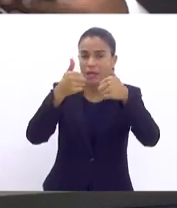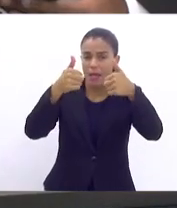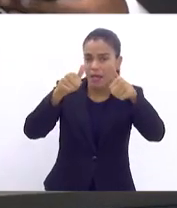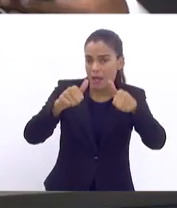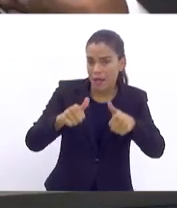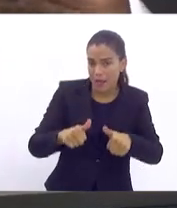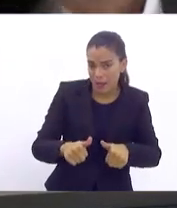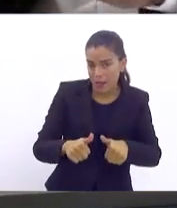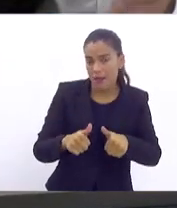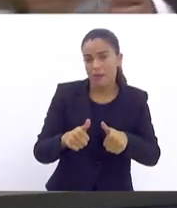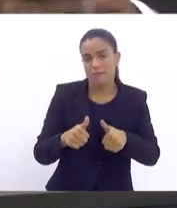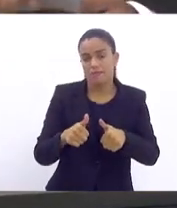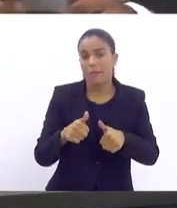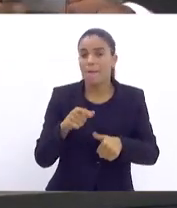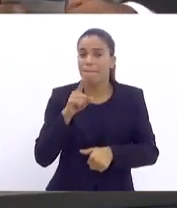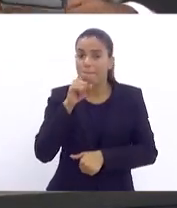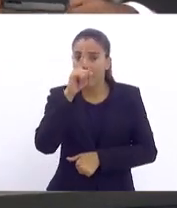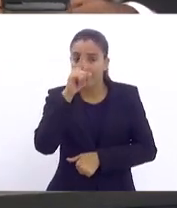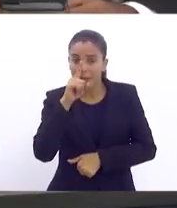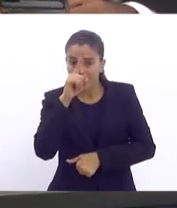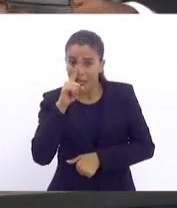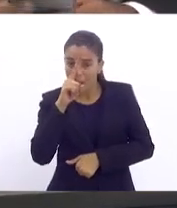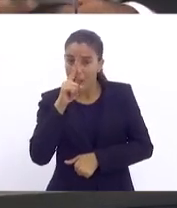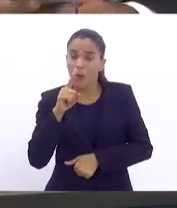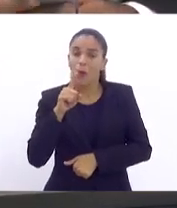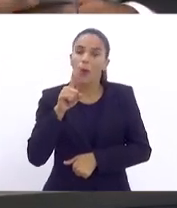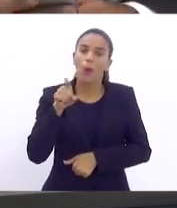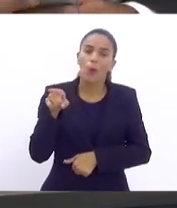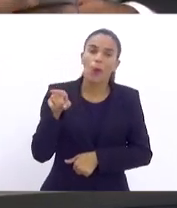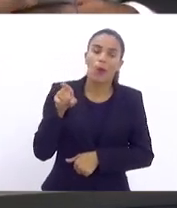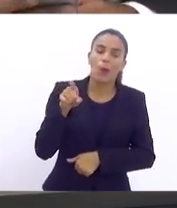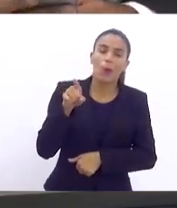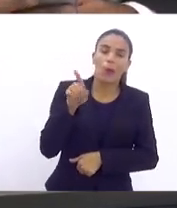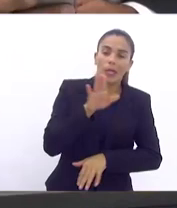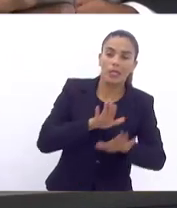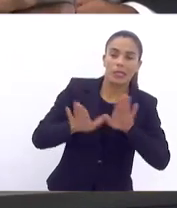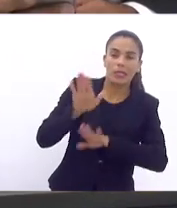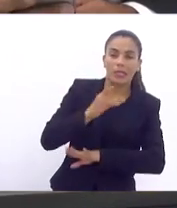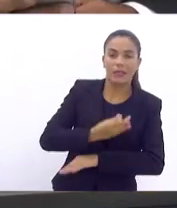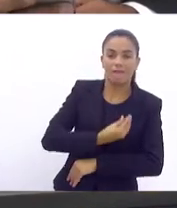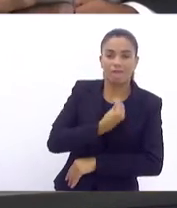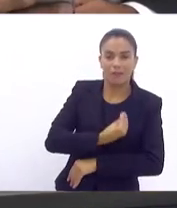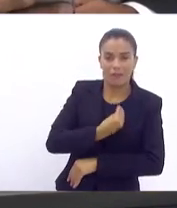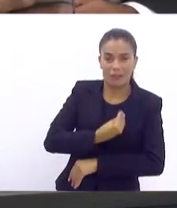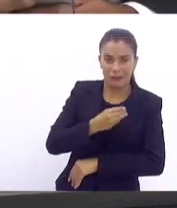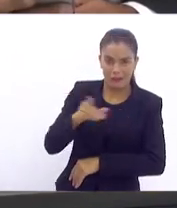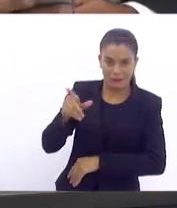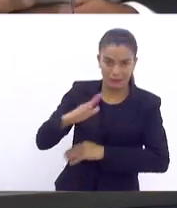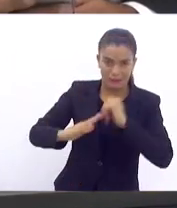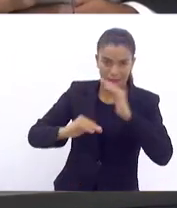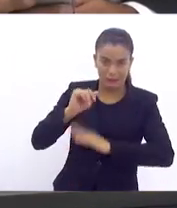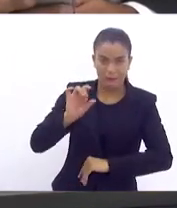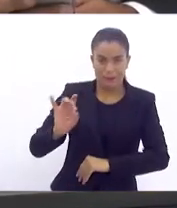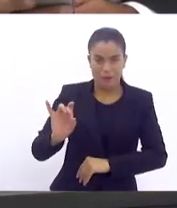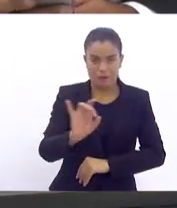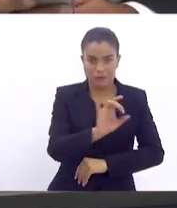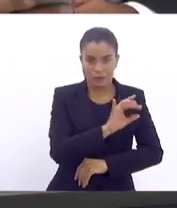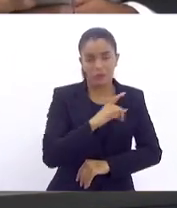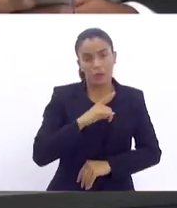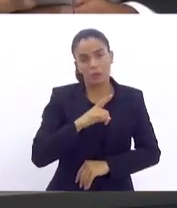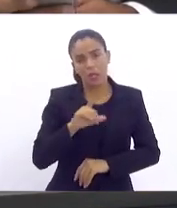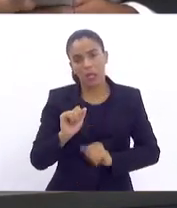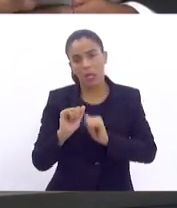a periculosidade do exercício de determinada profissão Então imagina que cada Assembleia Estadual